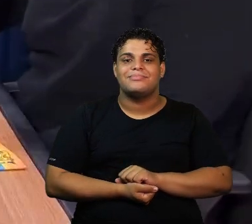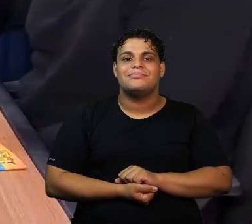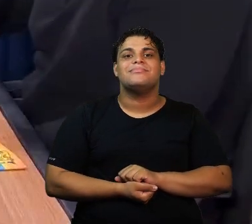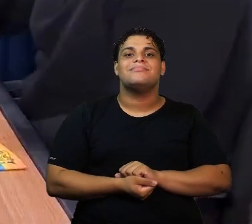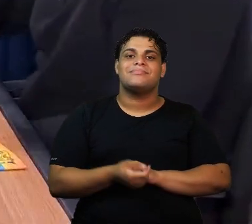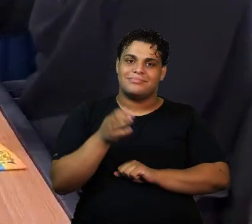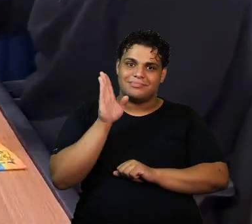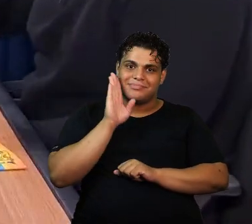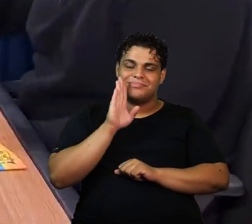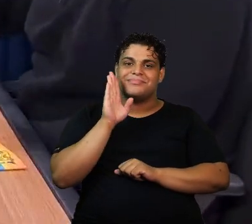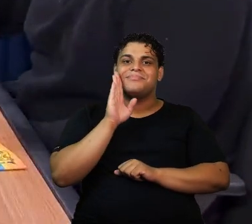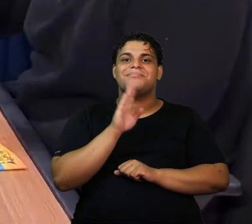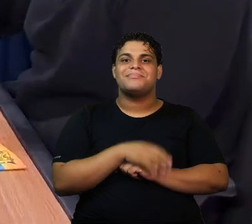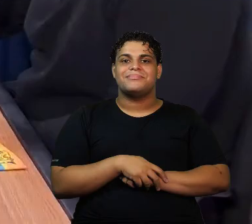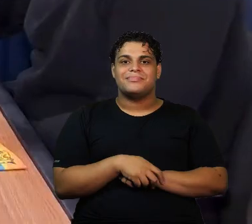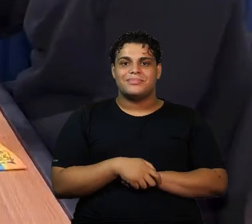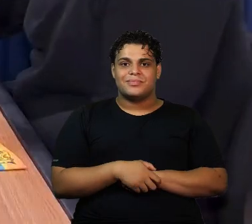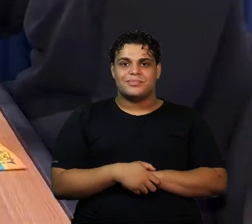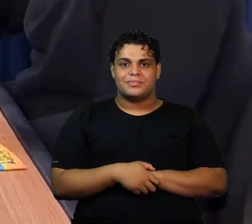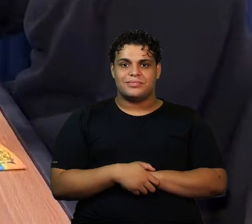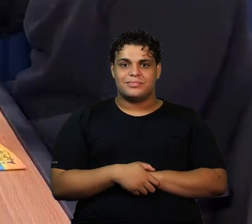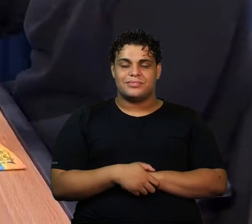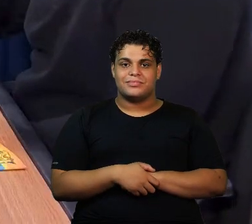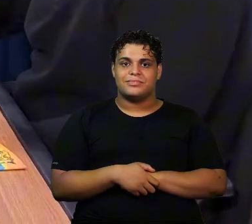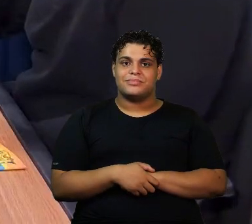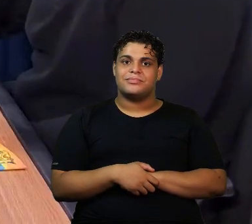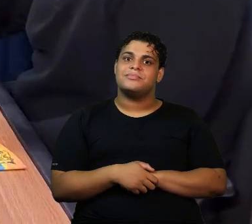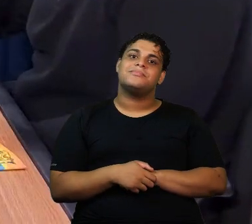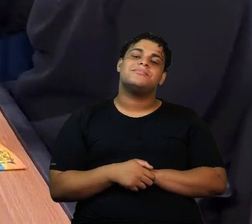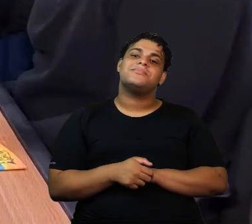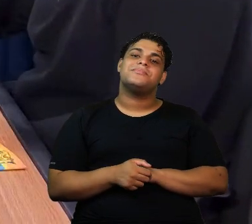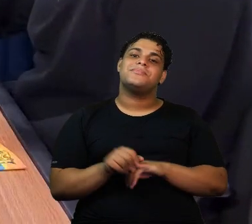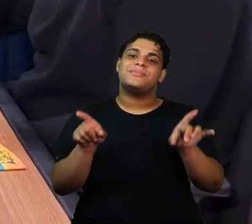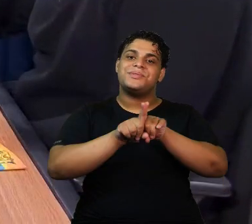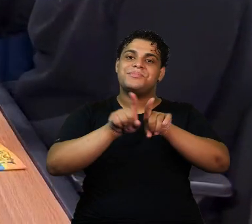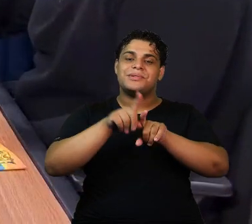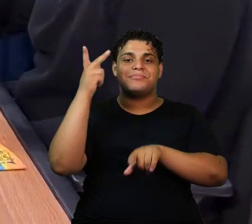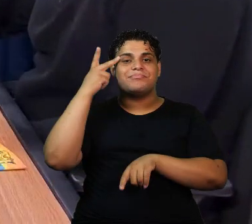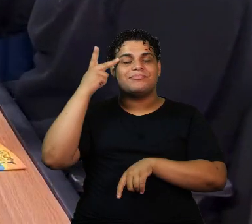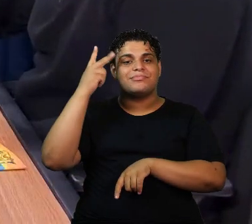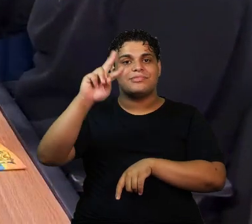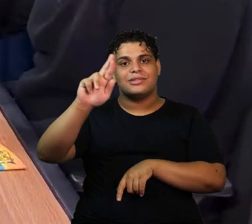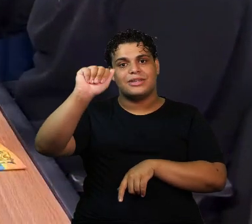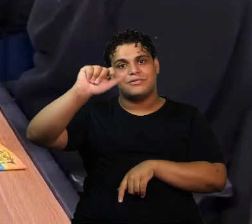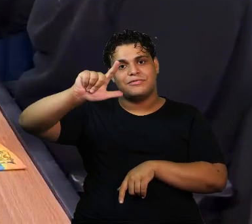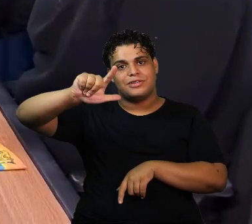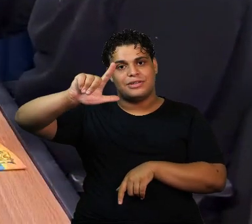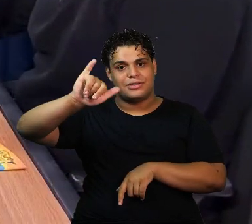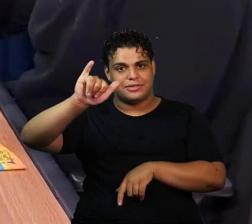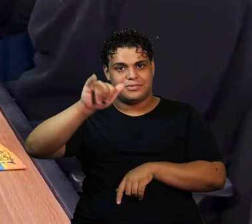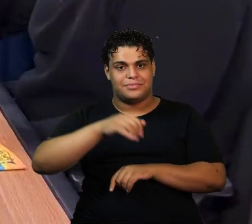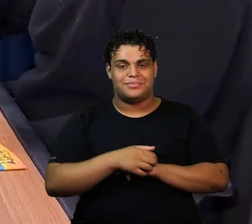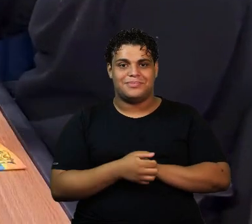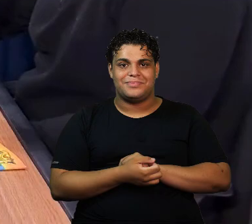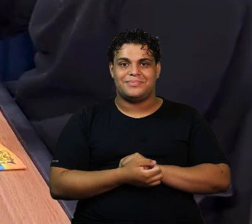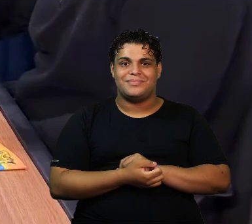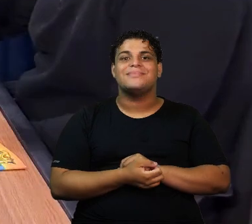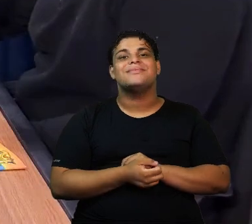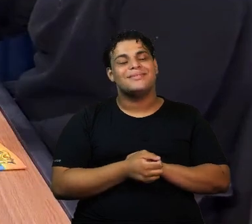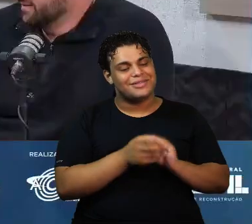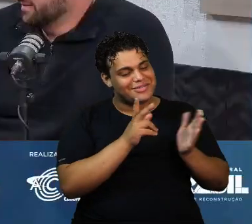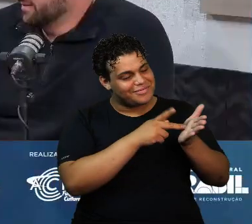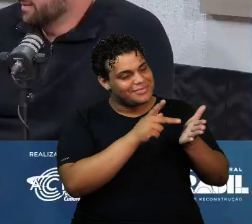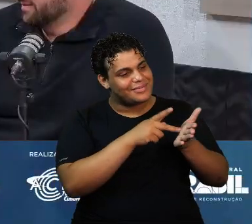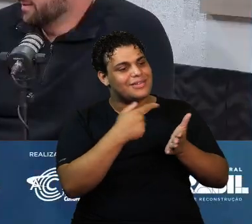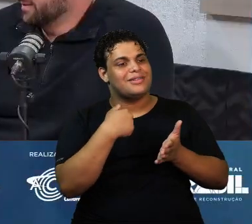Bacana demais. E lá diretamente de São Bom, Paulo, nós temos Rafael, né, Rafael? Isso, eu